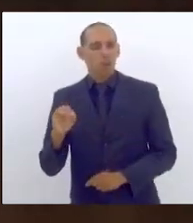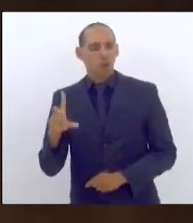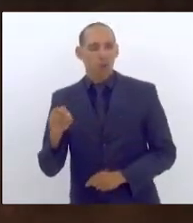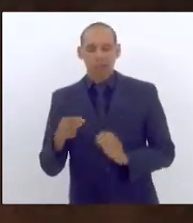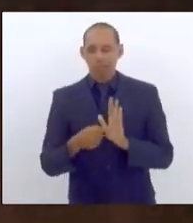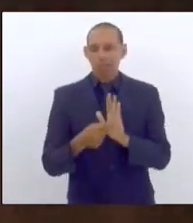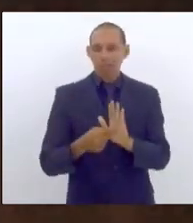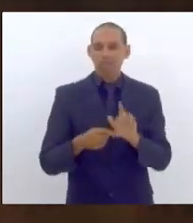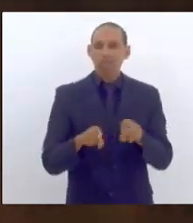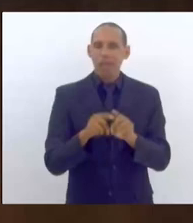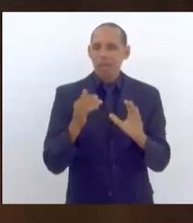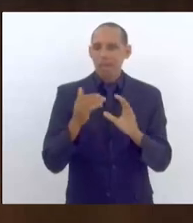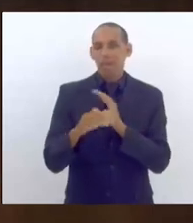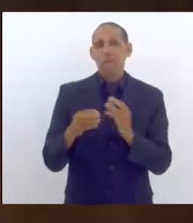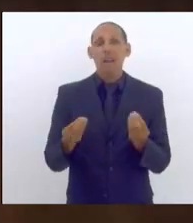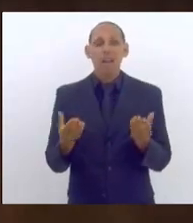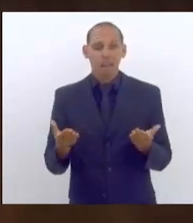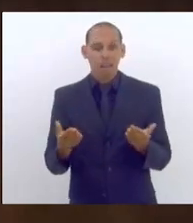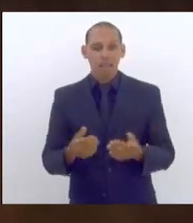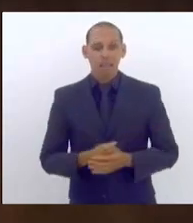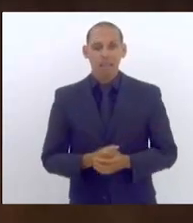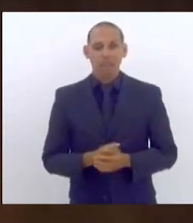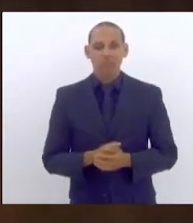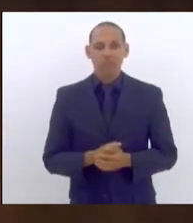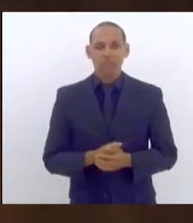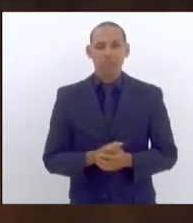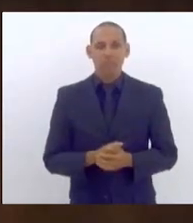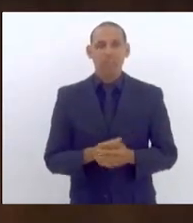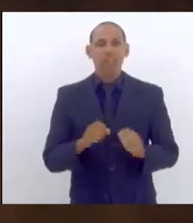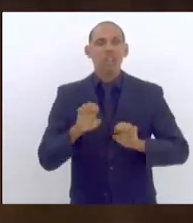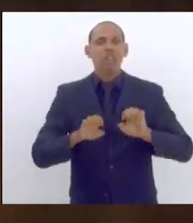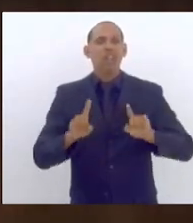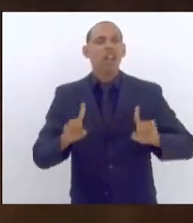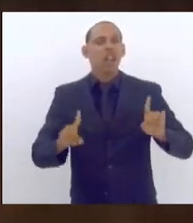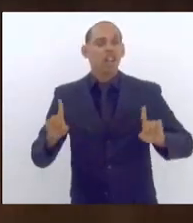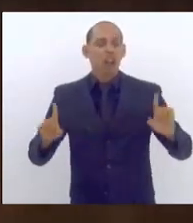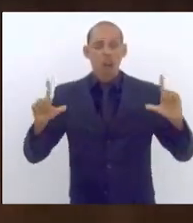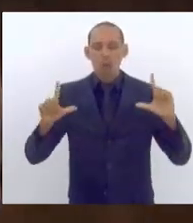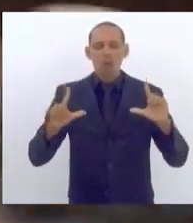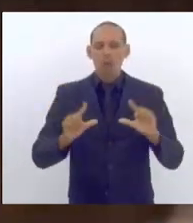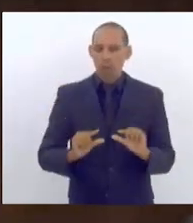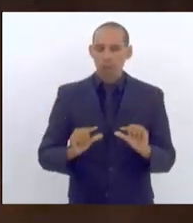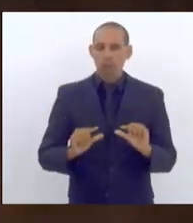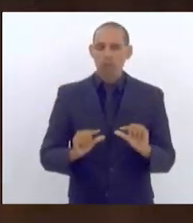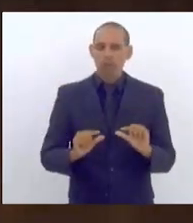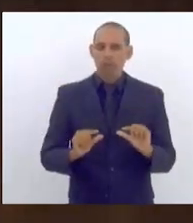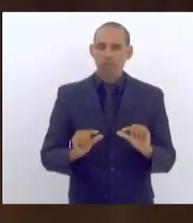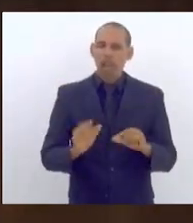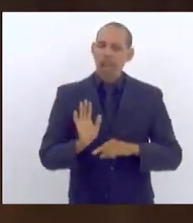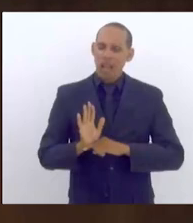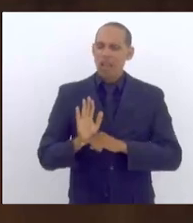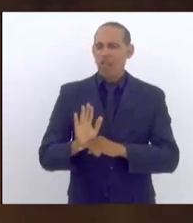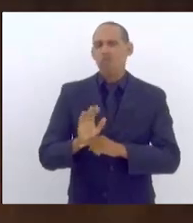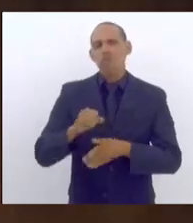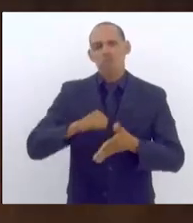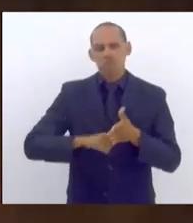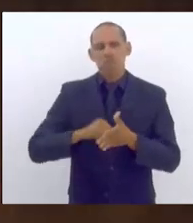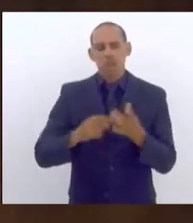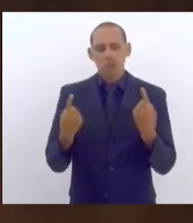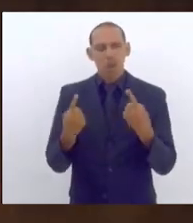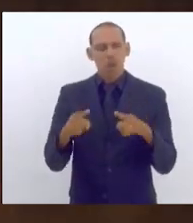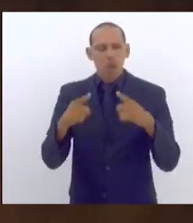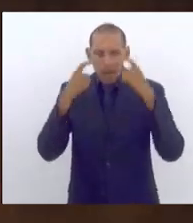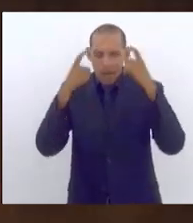aqui encaminhado, para que essa estatística diminua, pelo menos para que esse seja um instrumento a favor da luta contra a